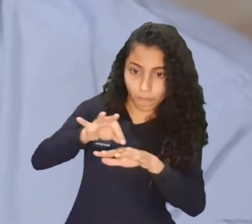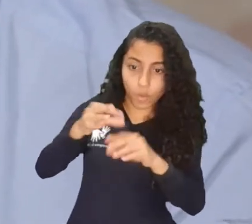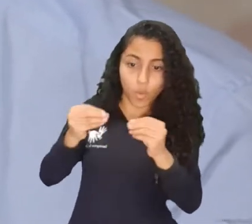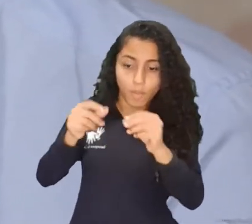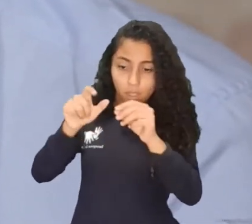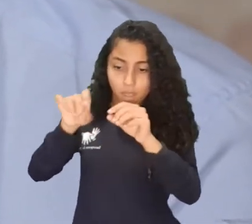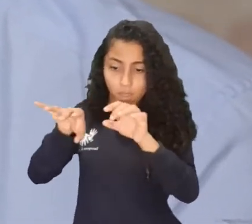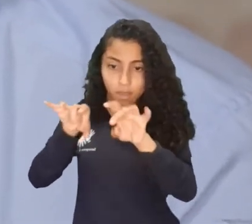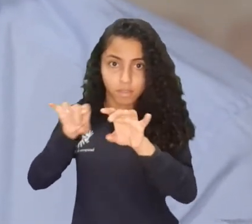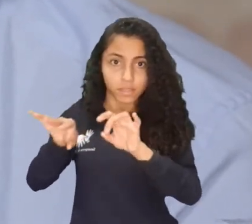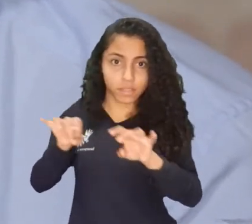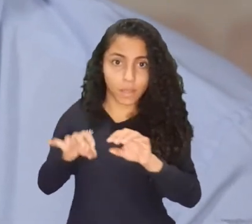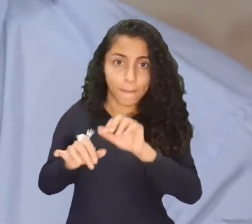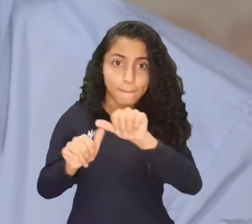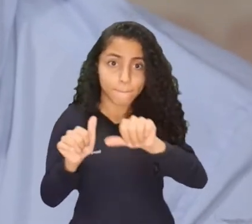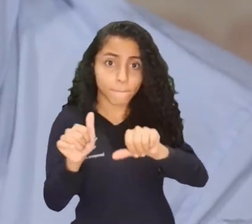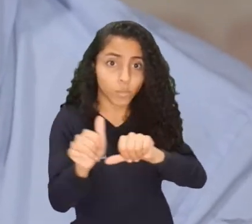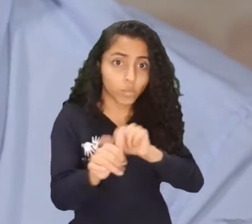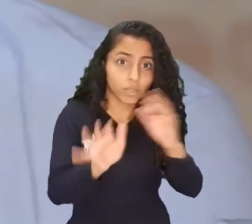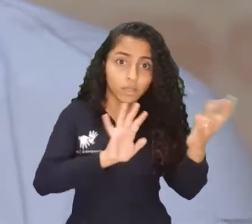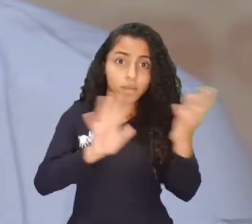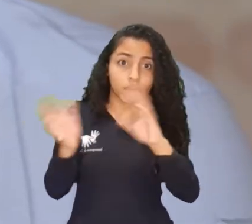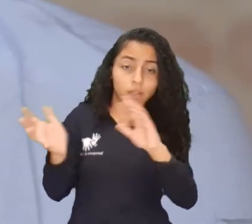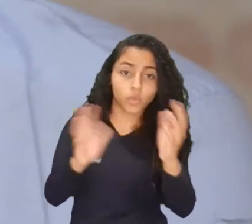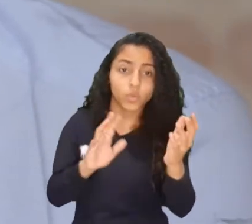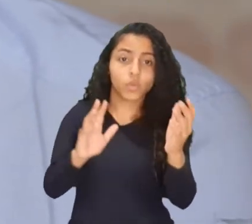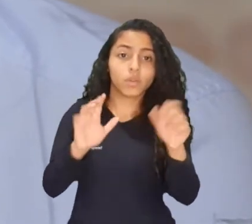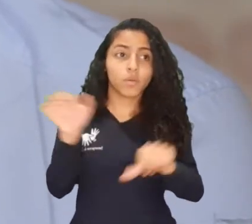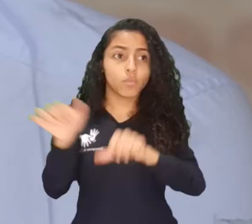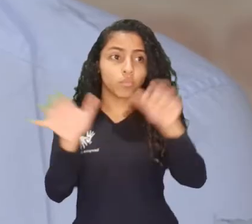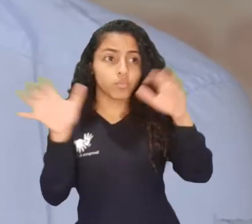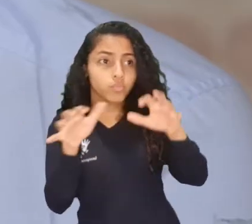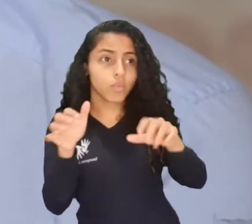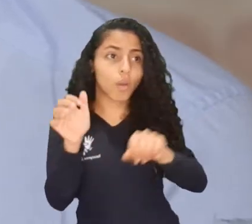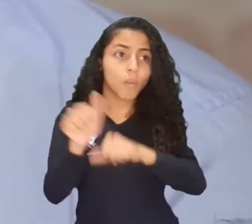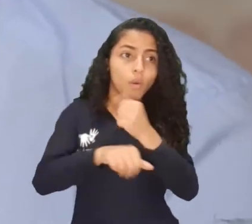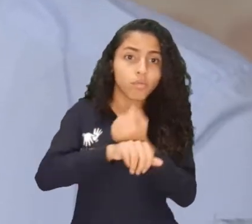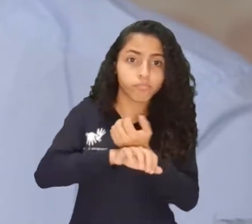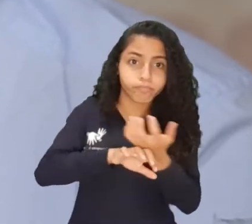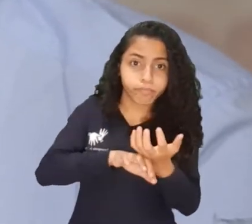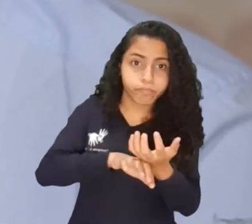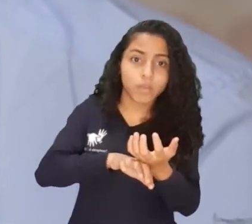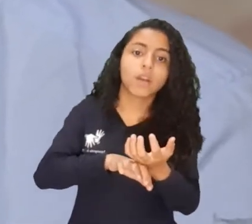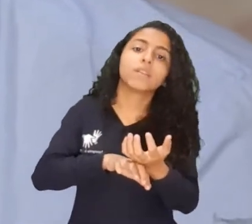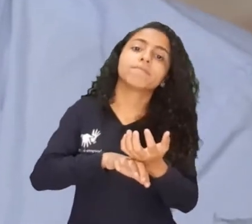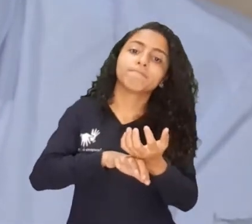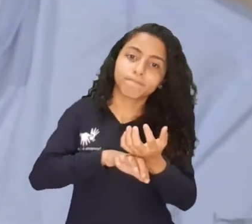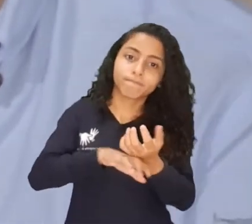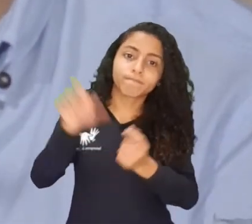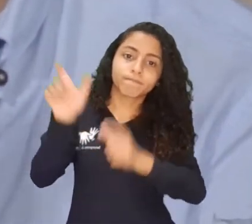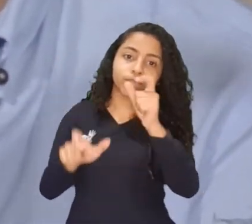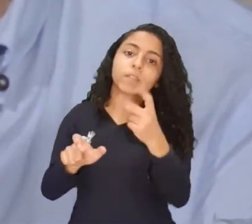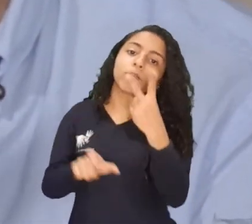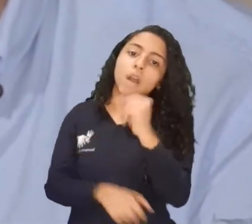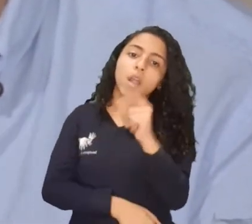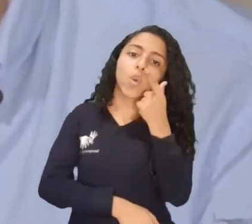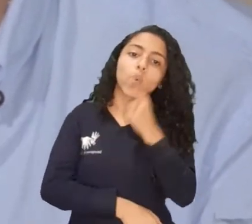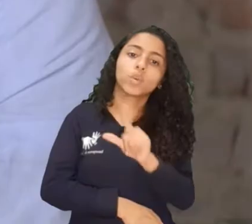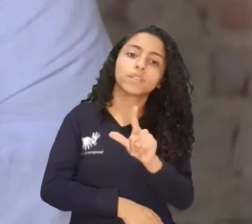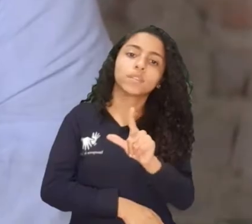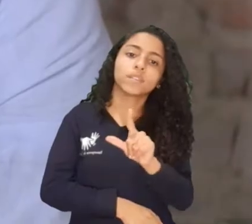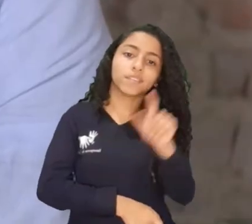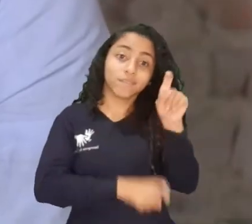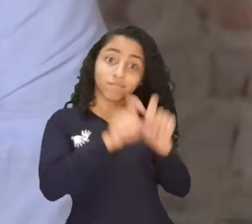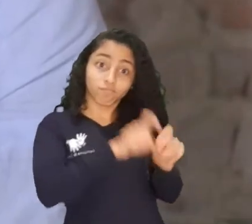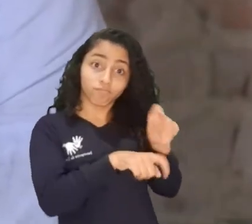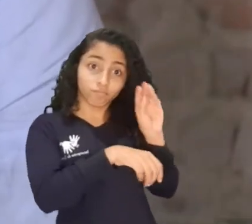tabuleiro muda a temperatura, a pluviosidade, a cobertura vegetal, essa espécie vai saber responder. E o computador simula isso